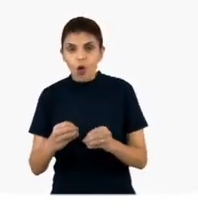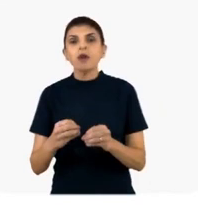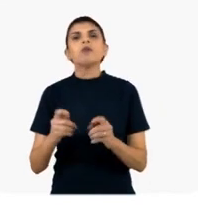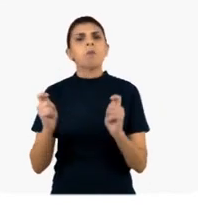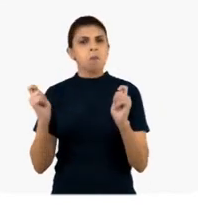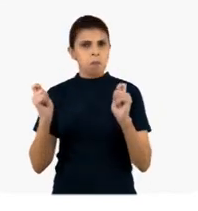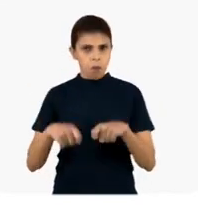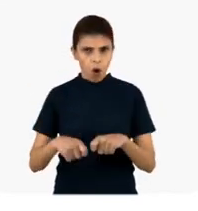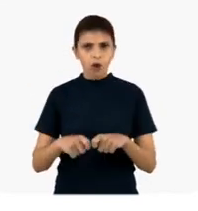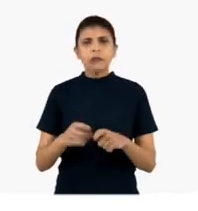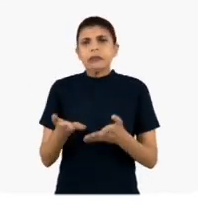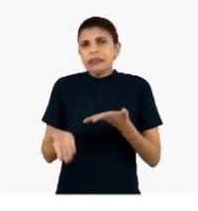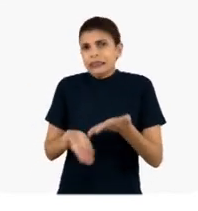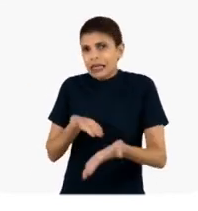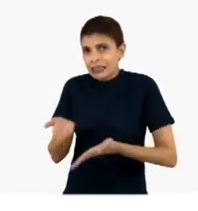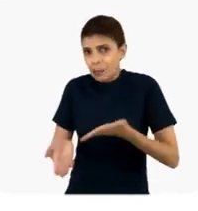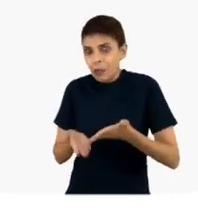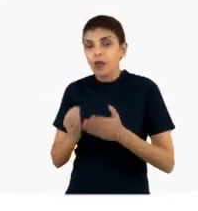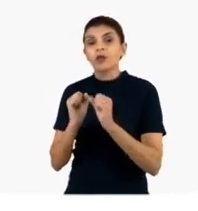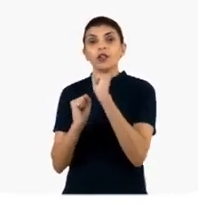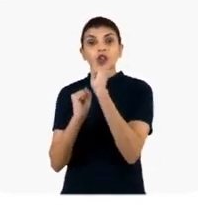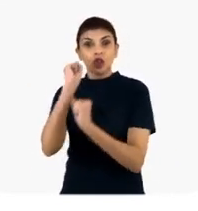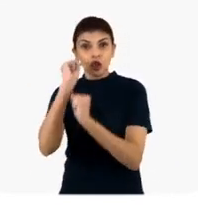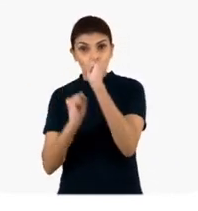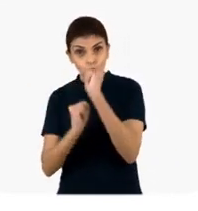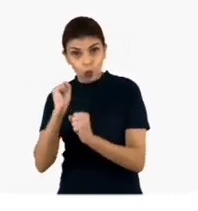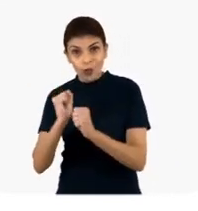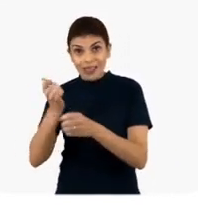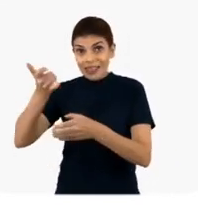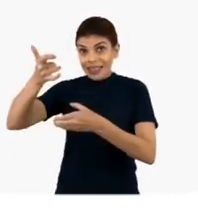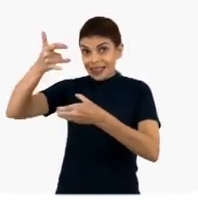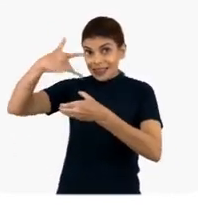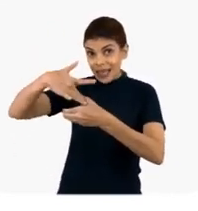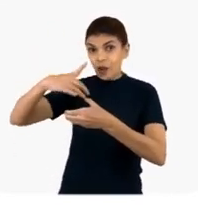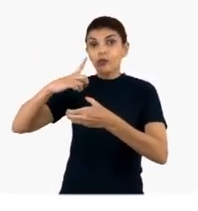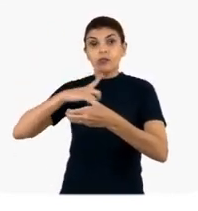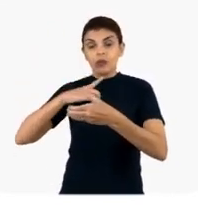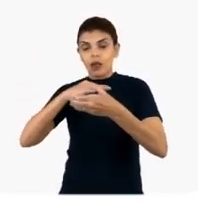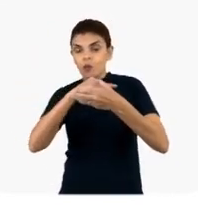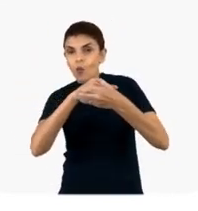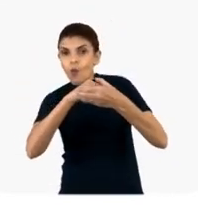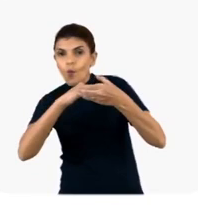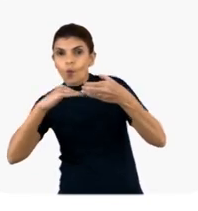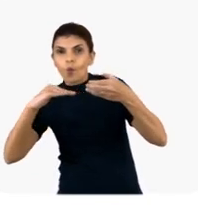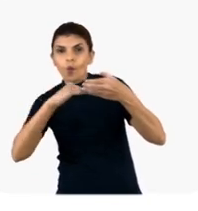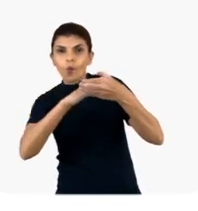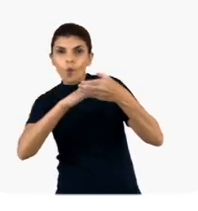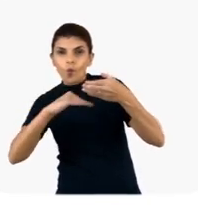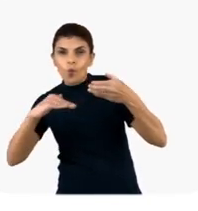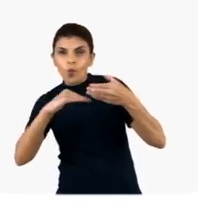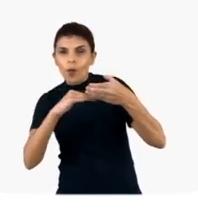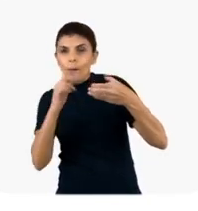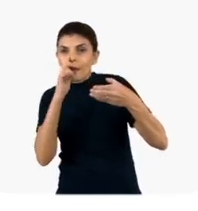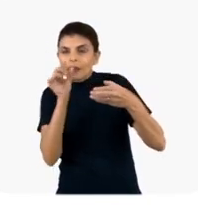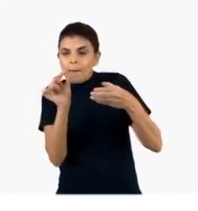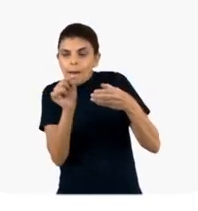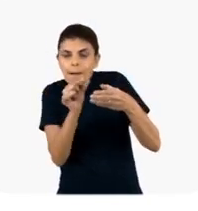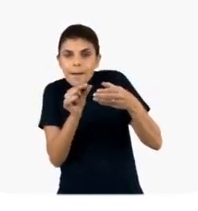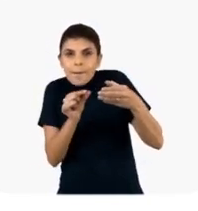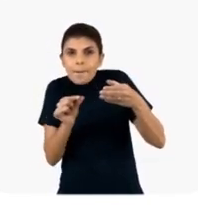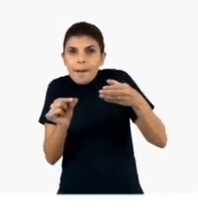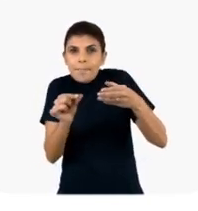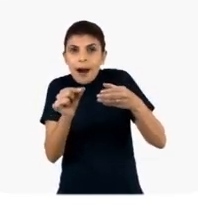imobilizadas é um biorreator utilizado também dentro da indústria, onde dentro do biorreator existe um leito, existem, vamos pensar, umas